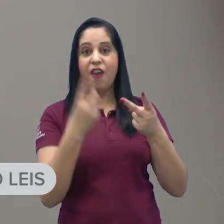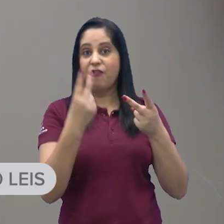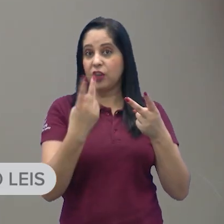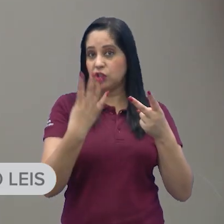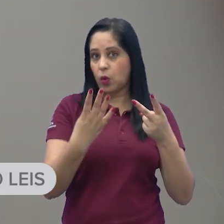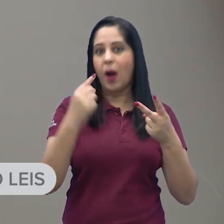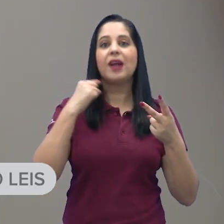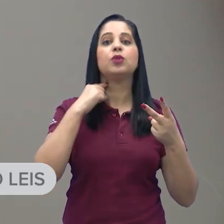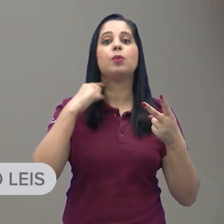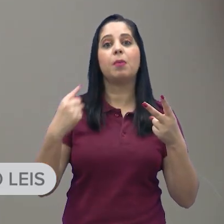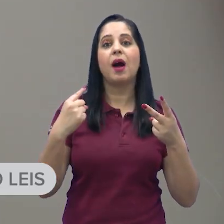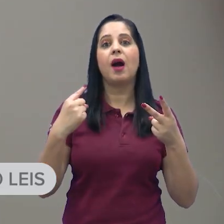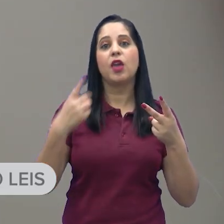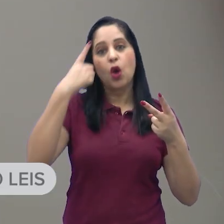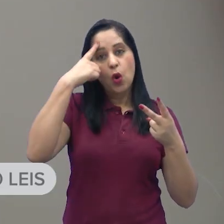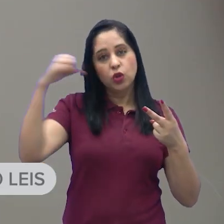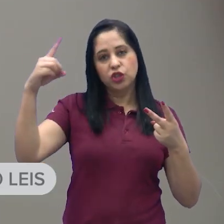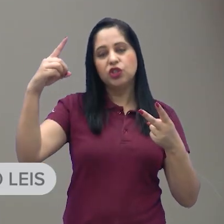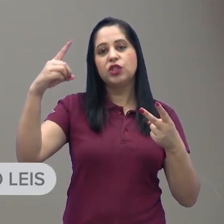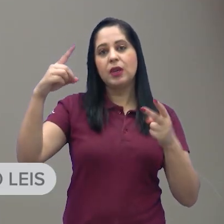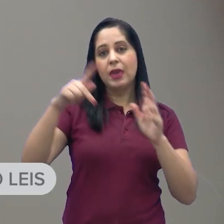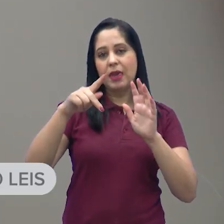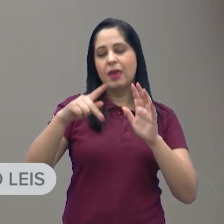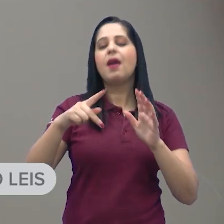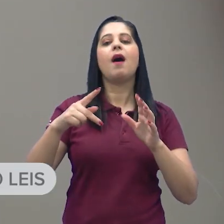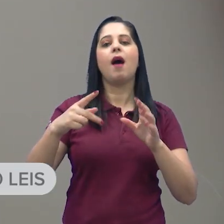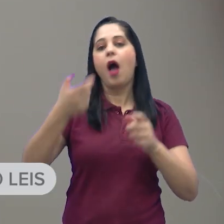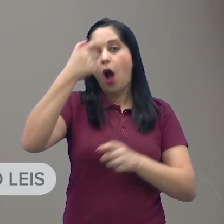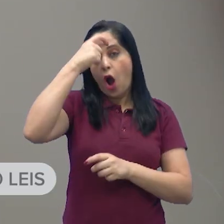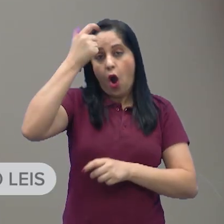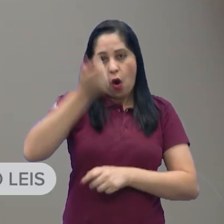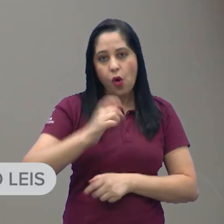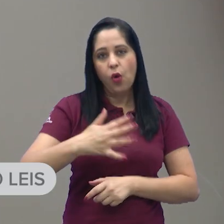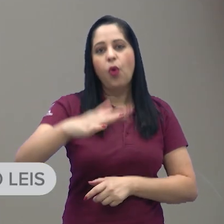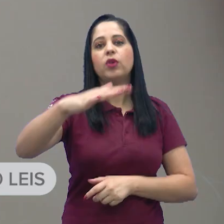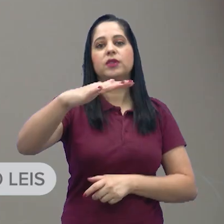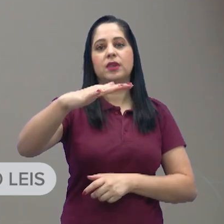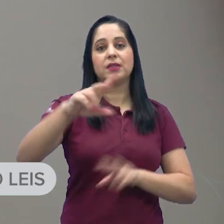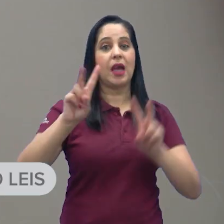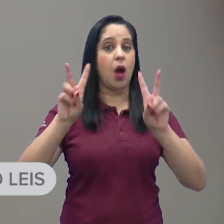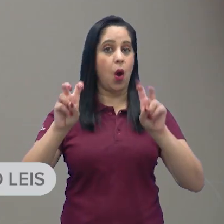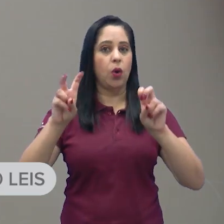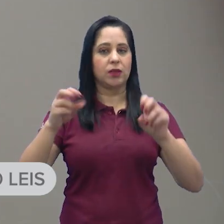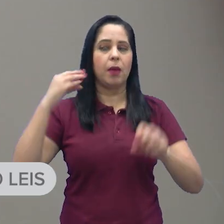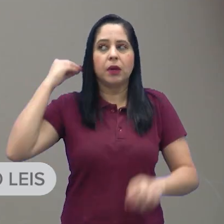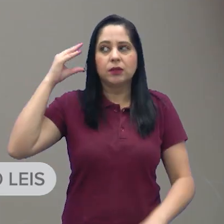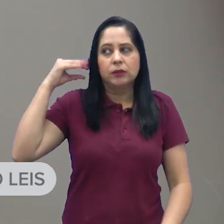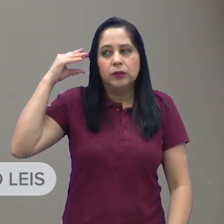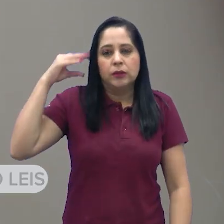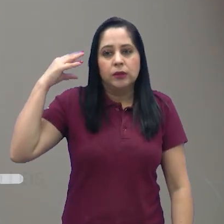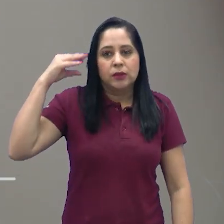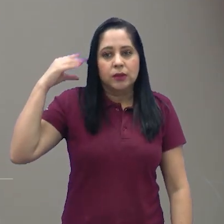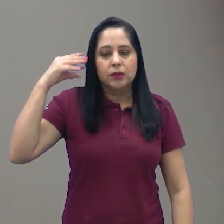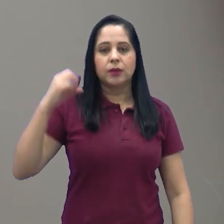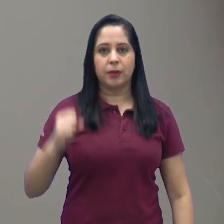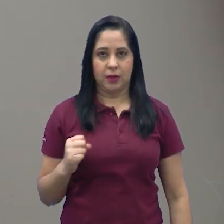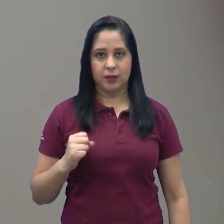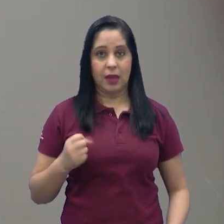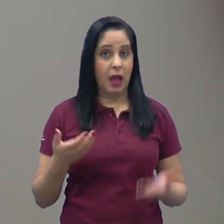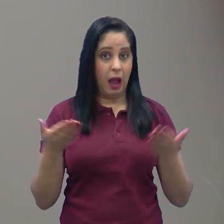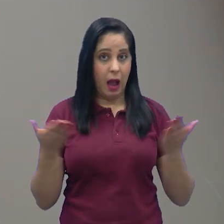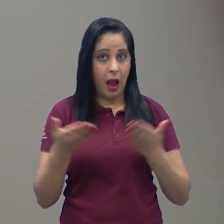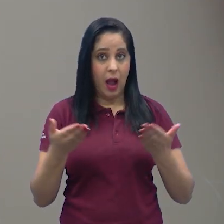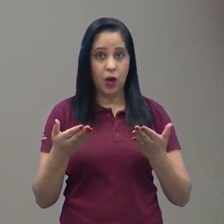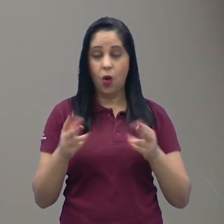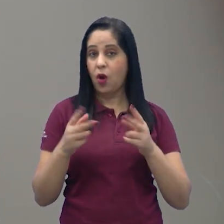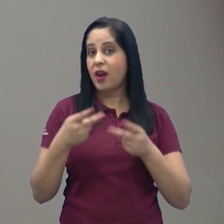maio como Dia Municipal de Conscientização sobre a Esquizofrenia. Agora vamos falar sobre